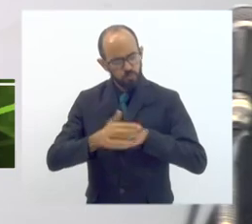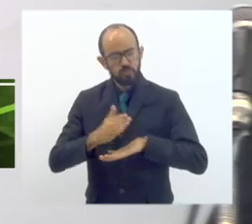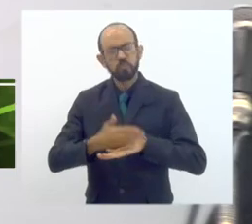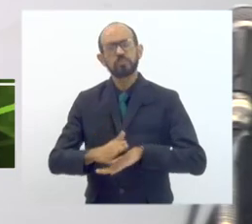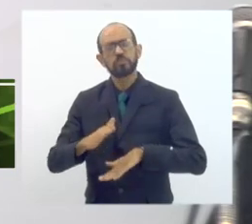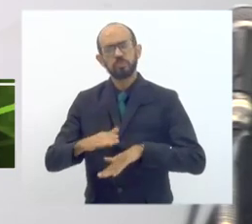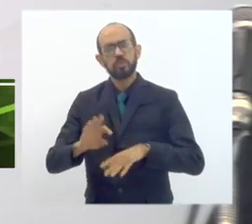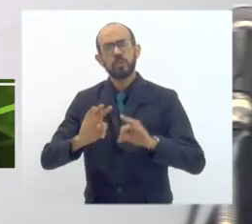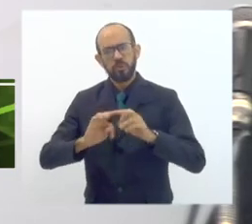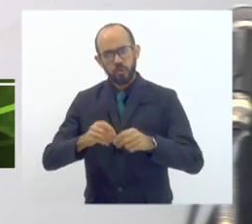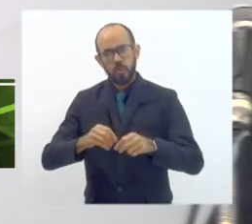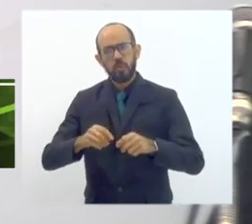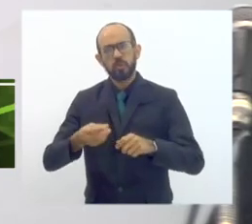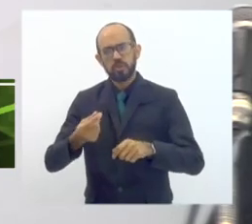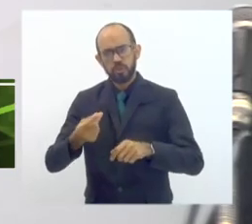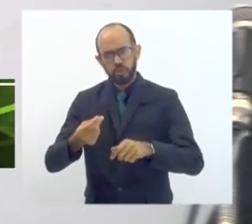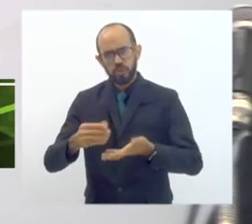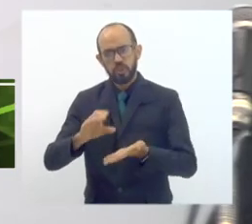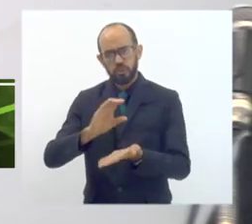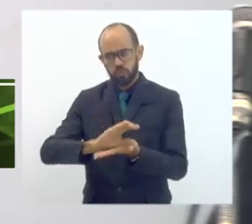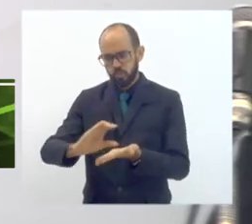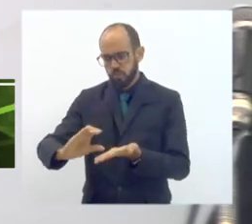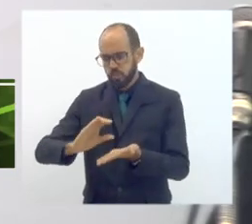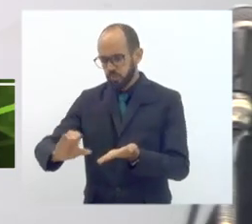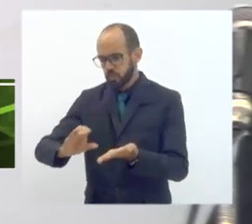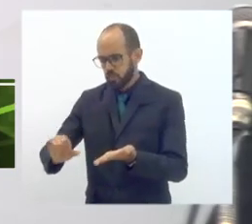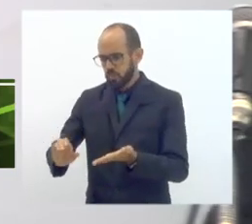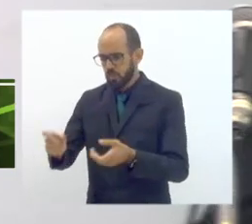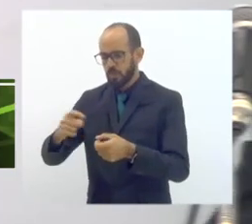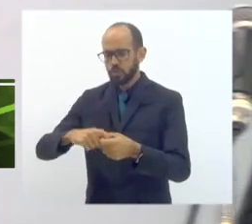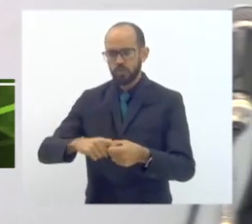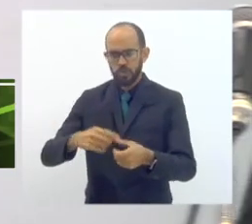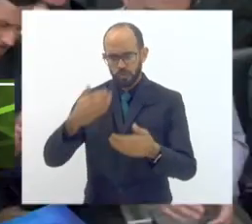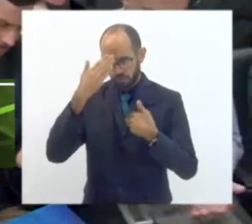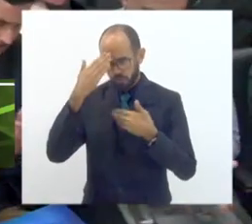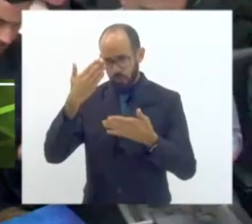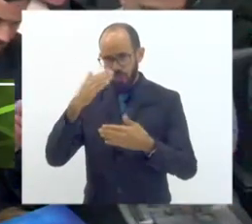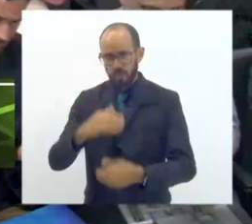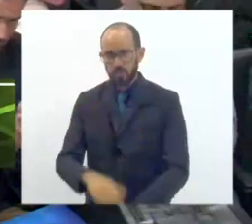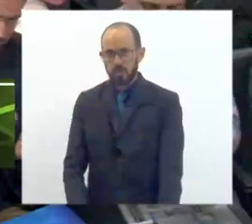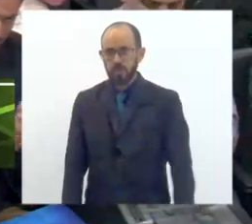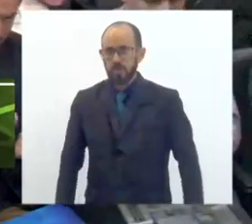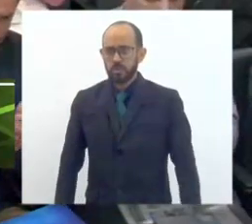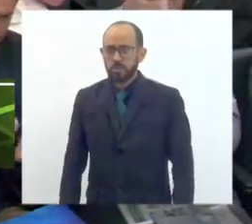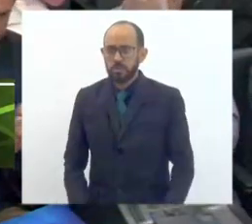recursos regionalizados pelo consórcio. Muito obrigado.